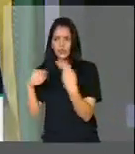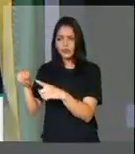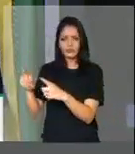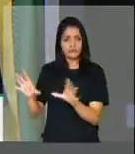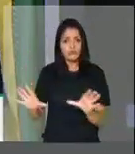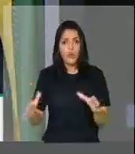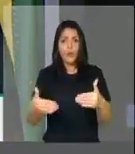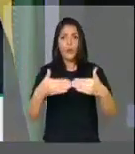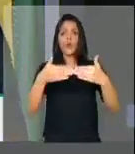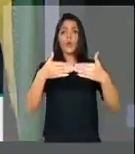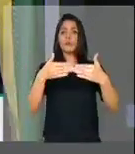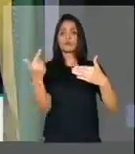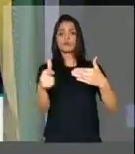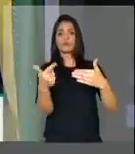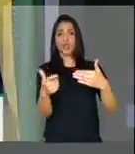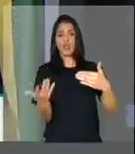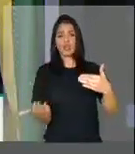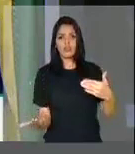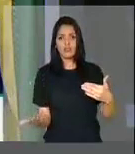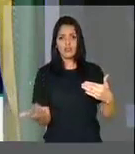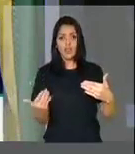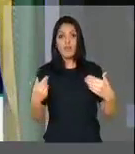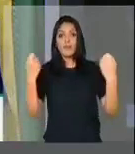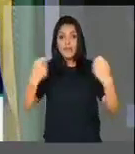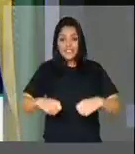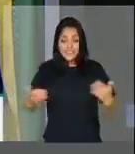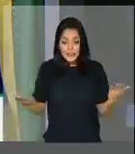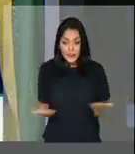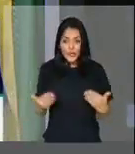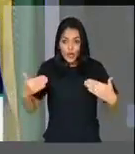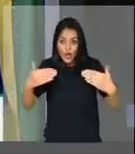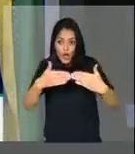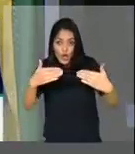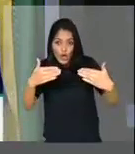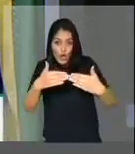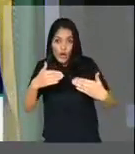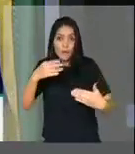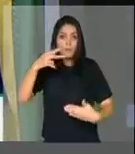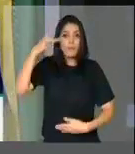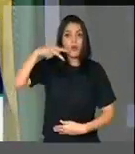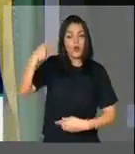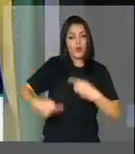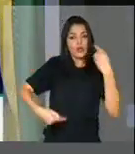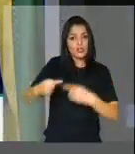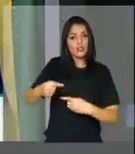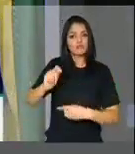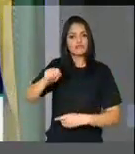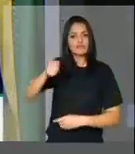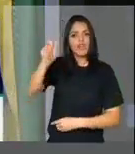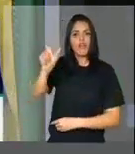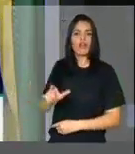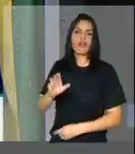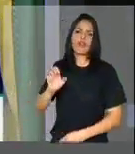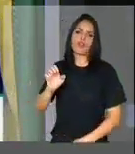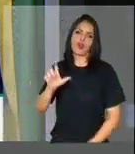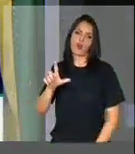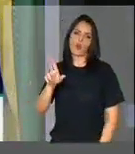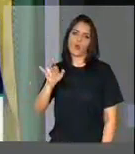isso a necessidade de que hoje a concórdia política de que Luiz Eduardo